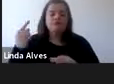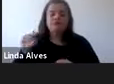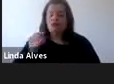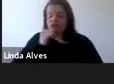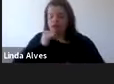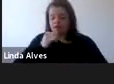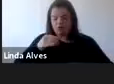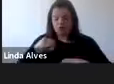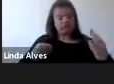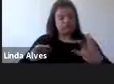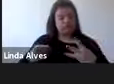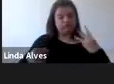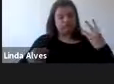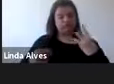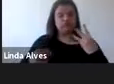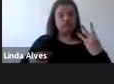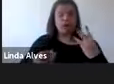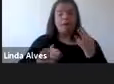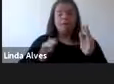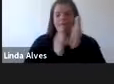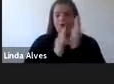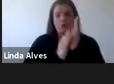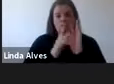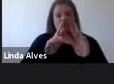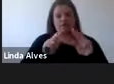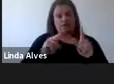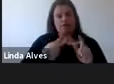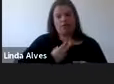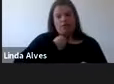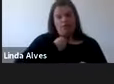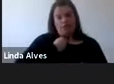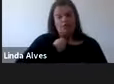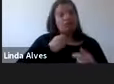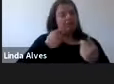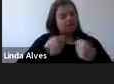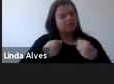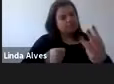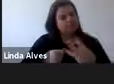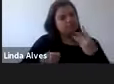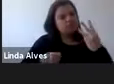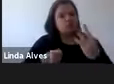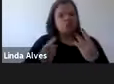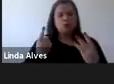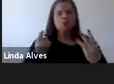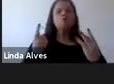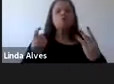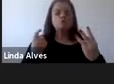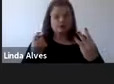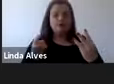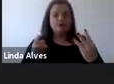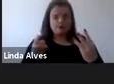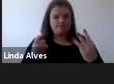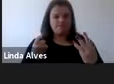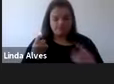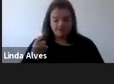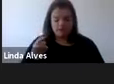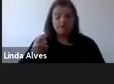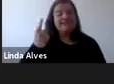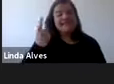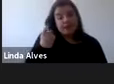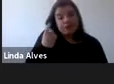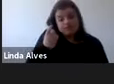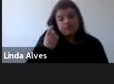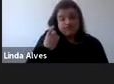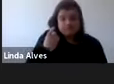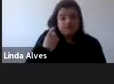bancada conjunta, cada um apresentar uma proposta diferente, né? Então, temos que apresentar uma proposta única. Então, estamos discutindo também entre nós essa questão. Mas